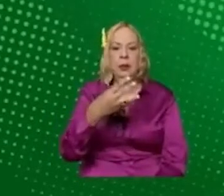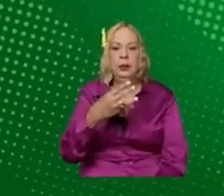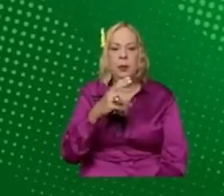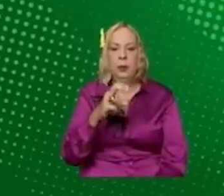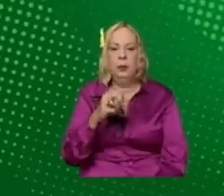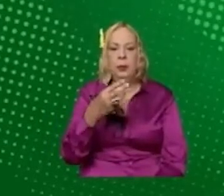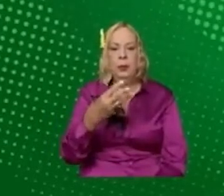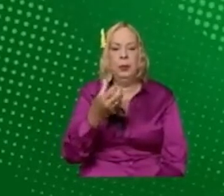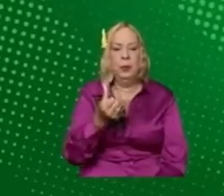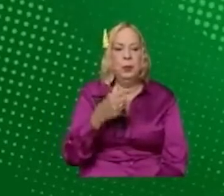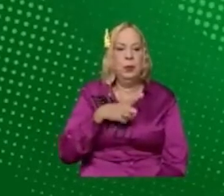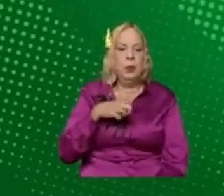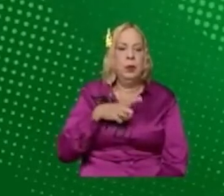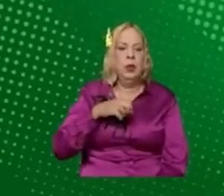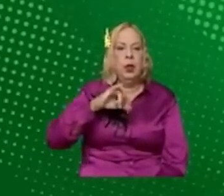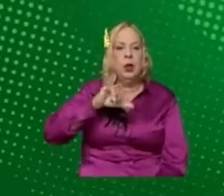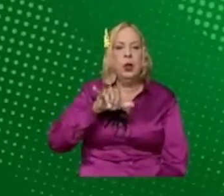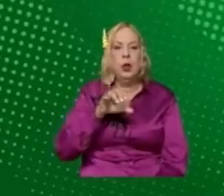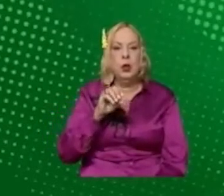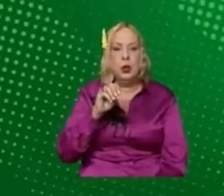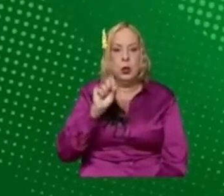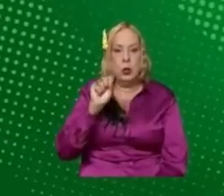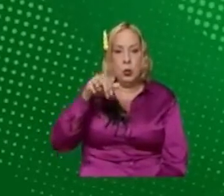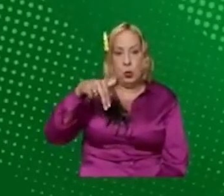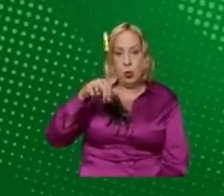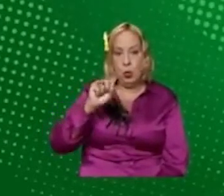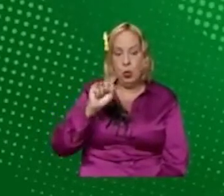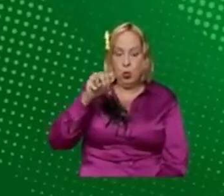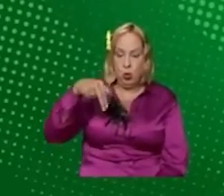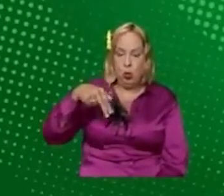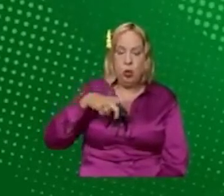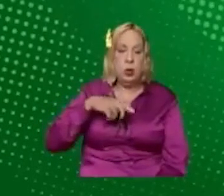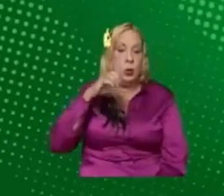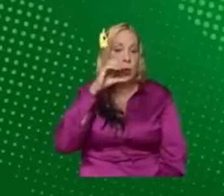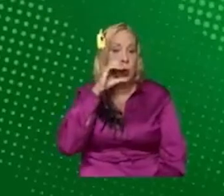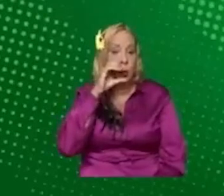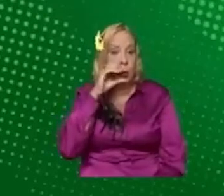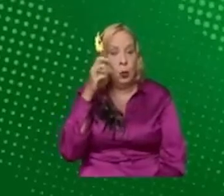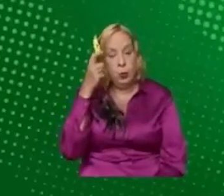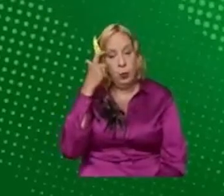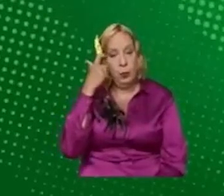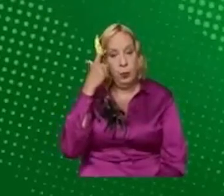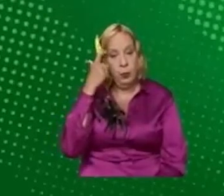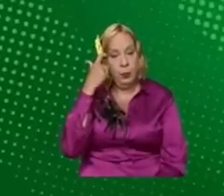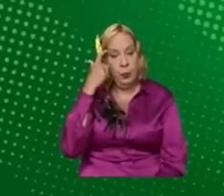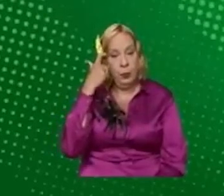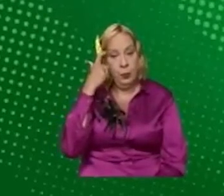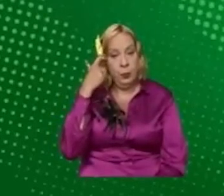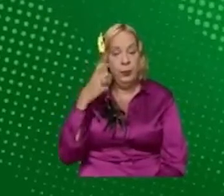545036, Janson, lá de Socorro, adquiriu com Davi, Regional Estância.